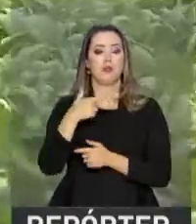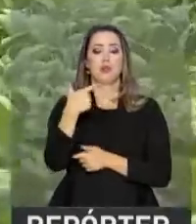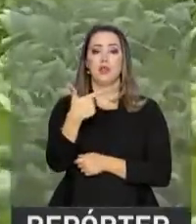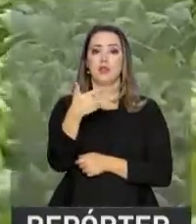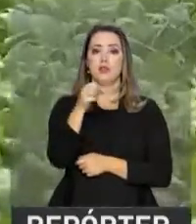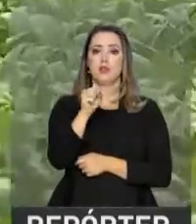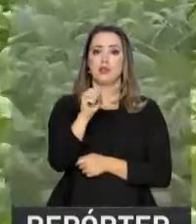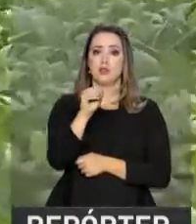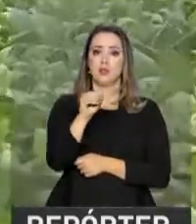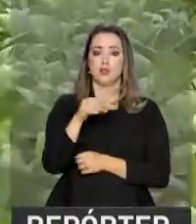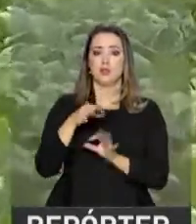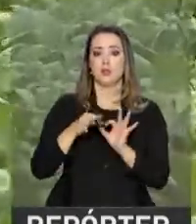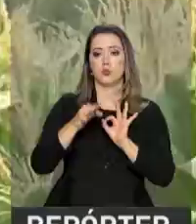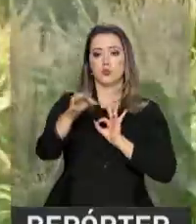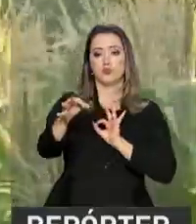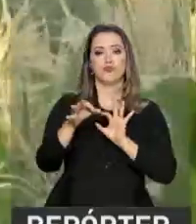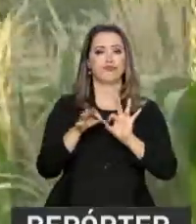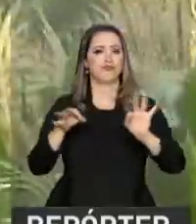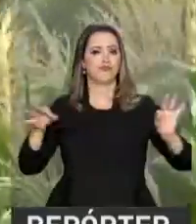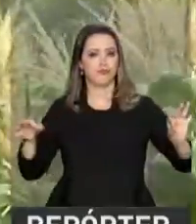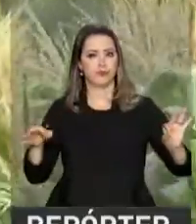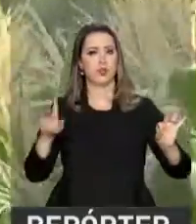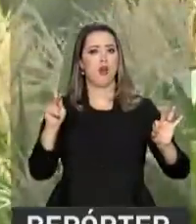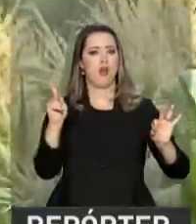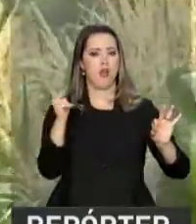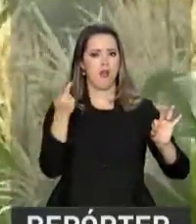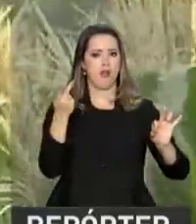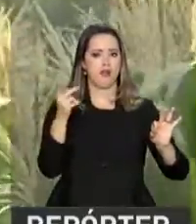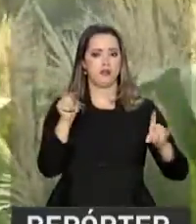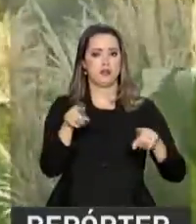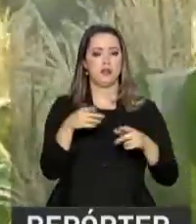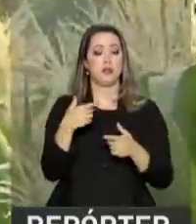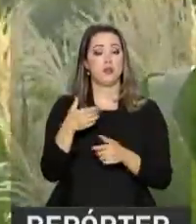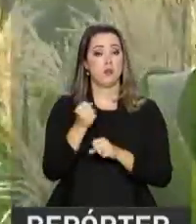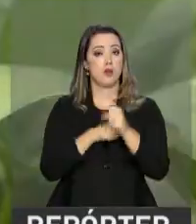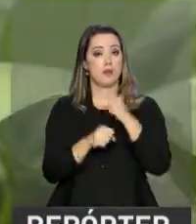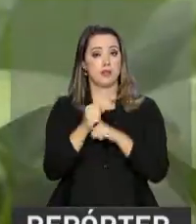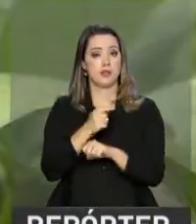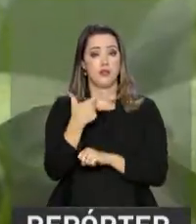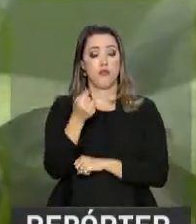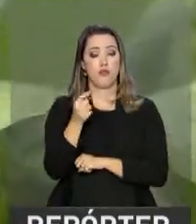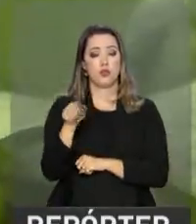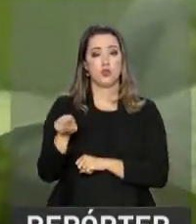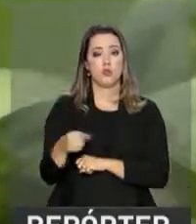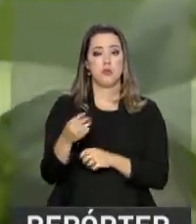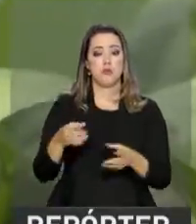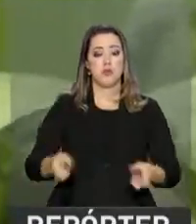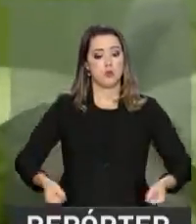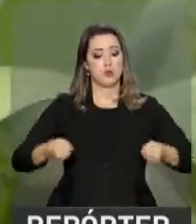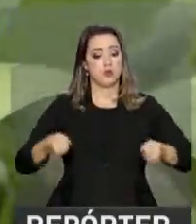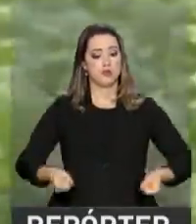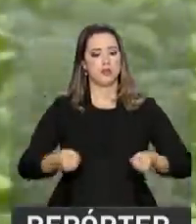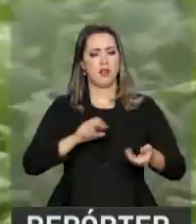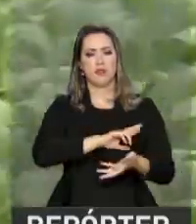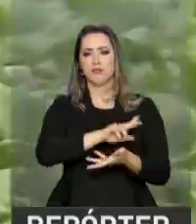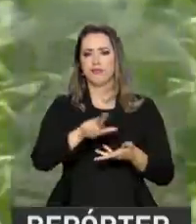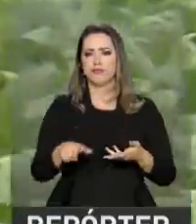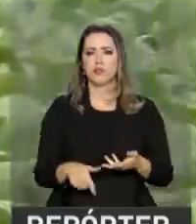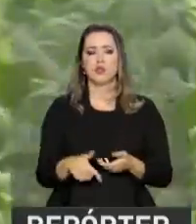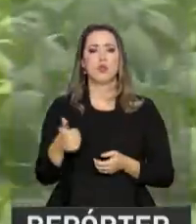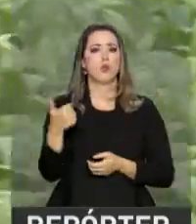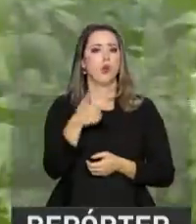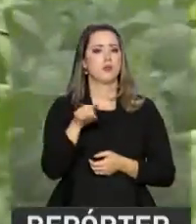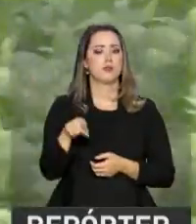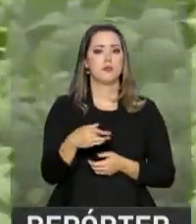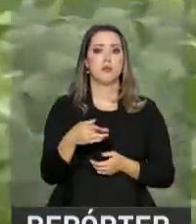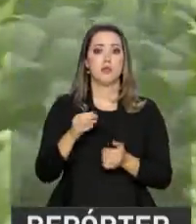280 hectares de terra. No ano passado, ele vendeu 20 mil sacas de milho, 12 mil sacas de soja e 4 mil sacas